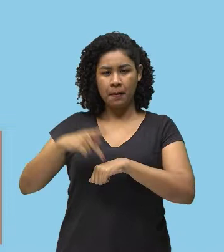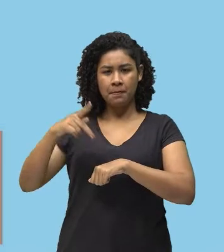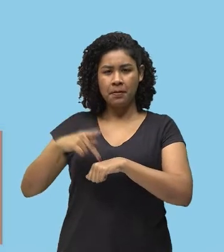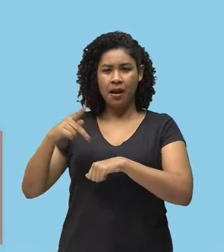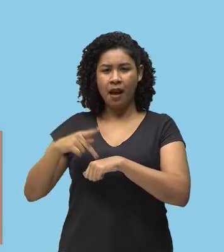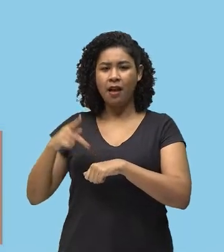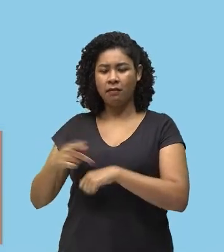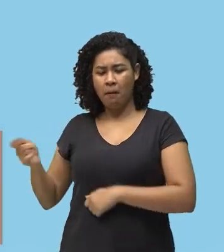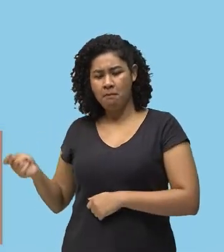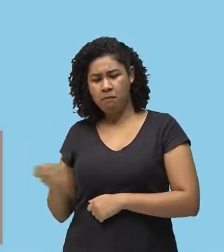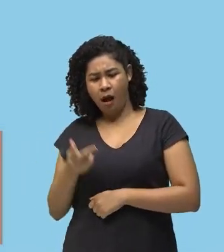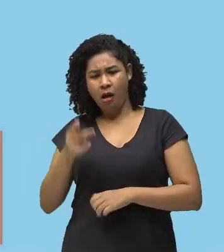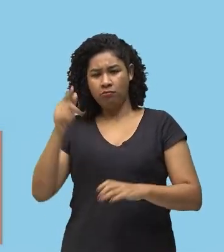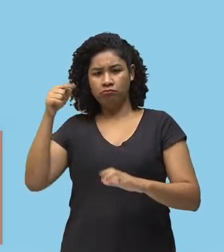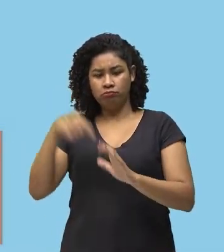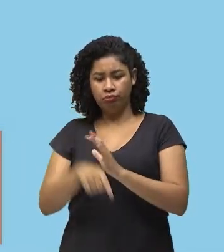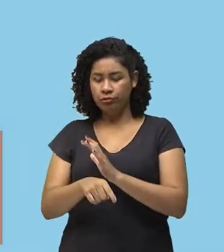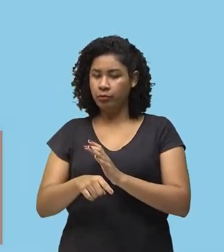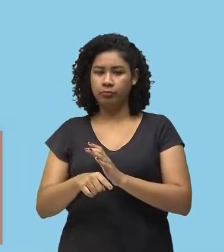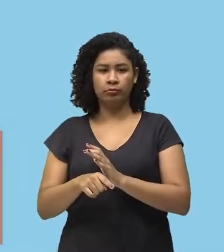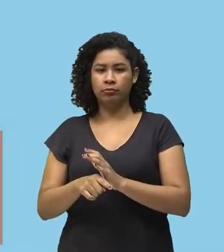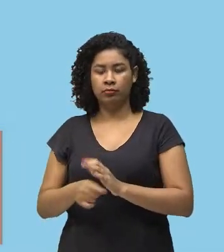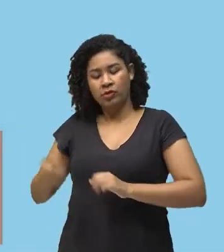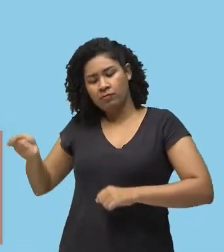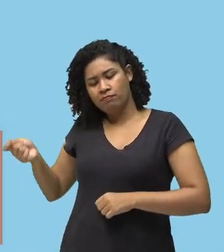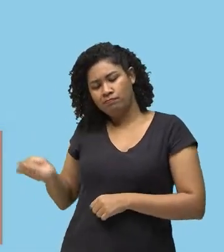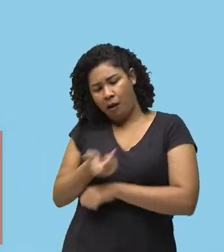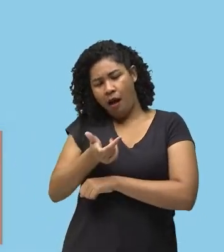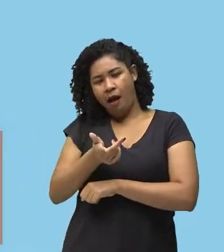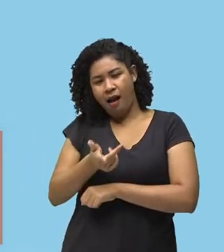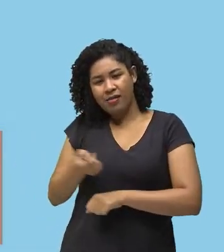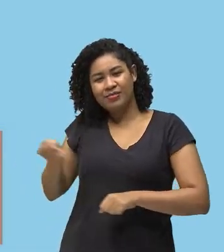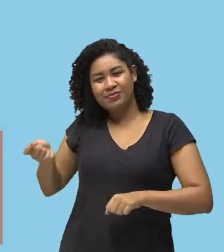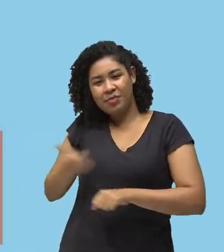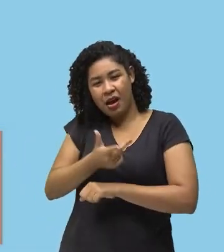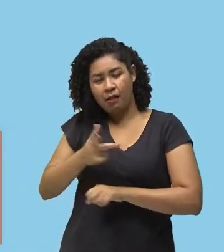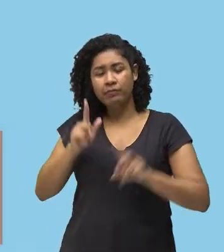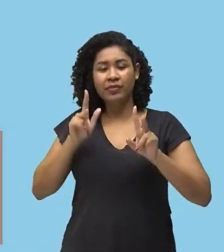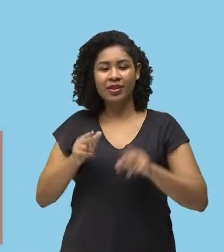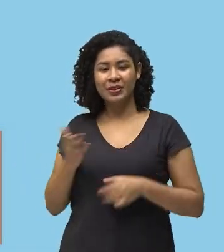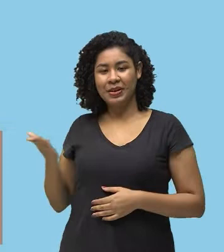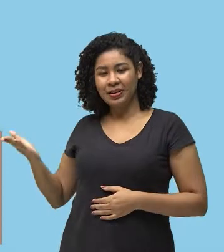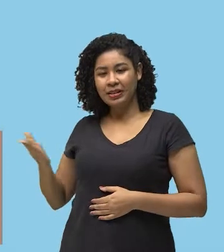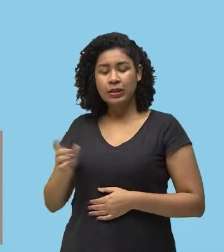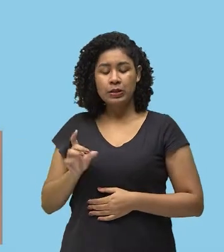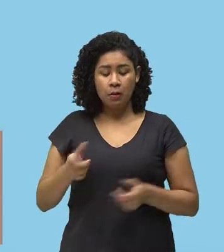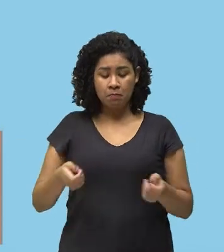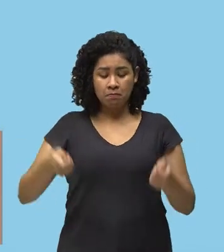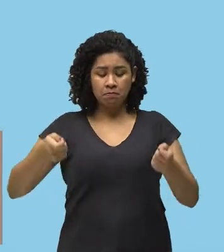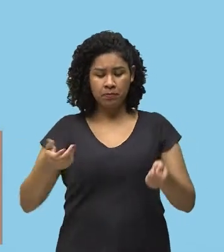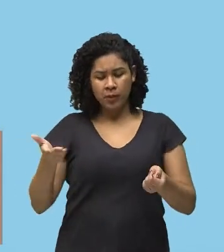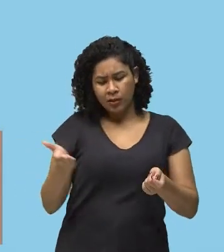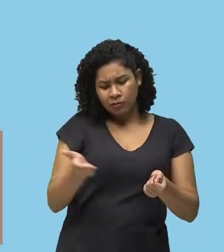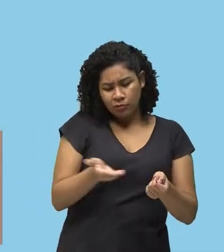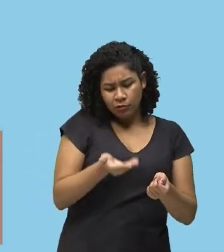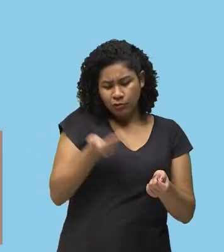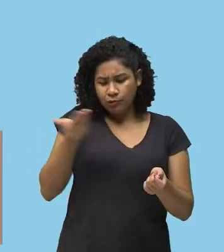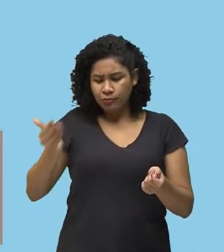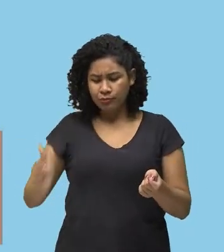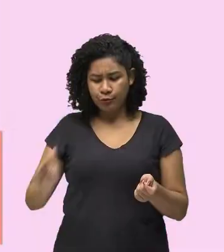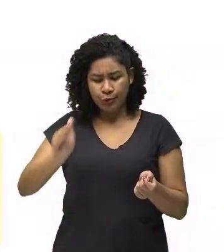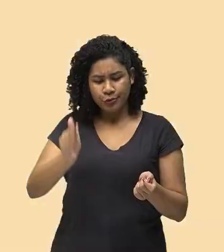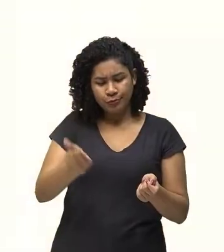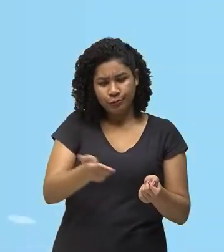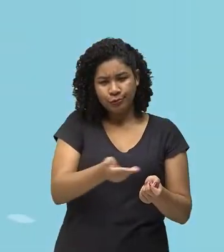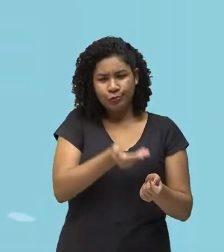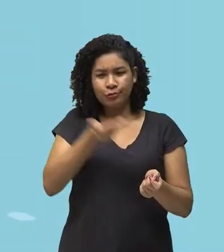ela só é superficial. Assim como ele está fazendo aqui com a nata do leite, só tirando aquela coisa por cima, o que sobrou